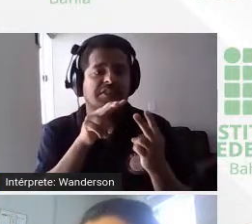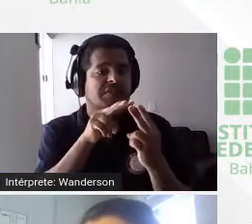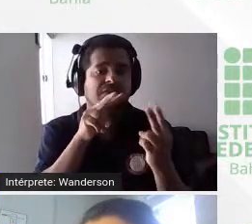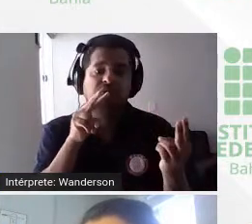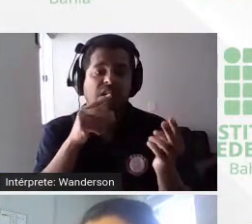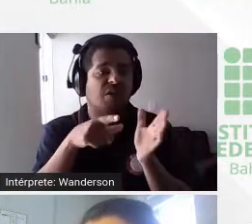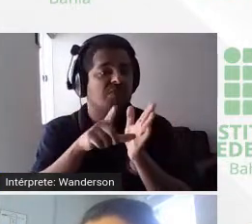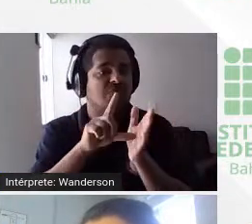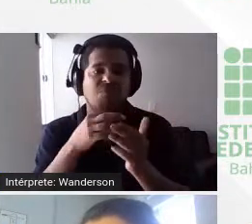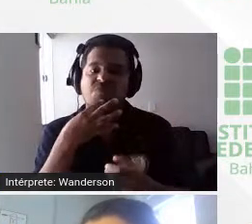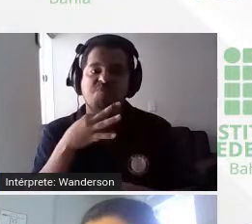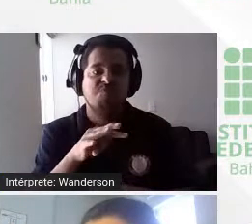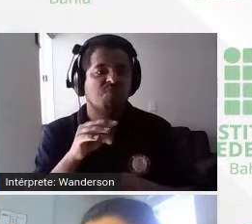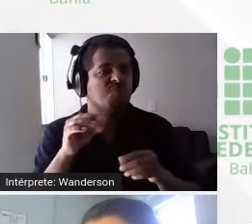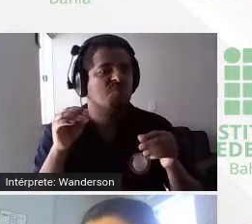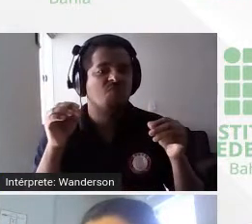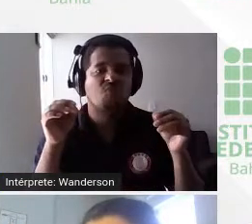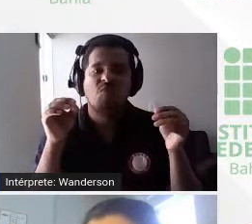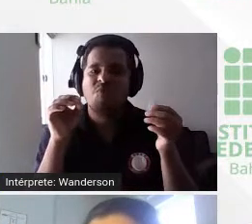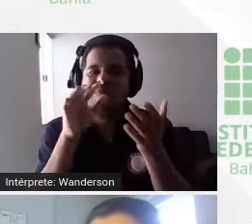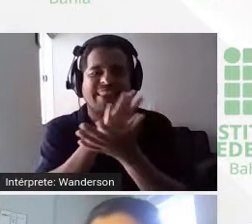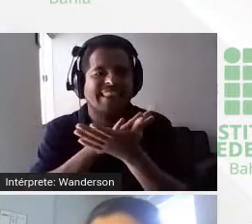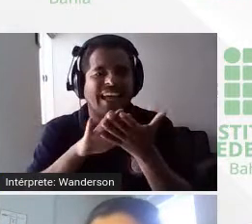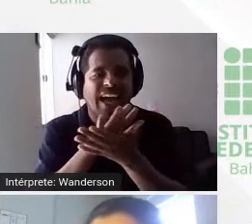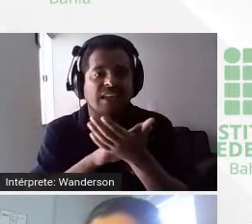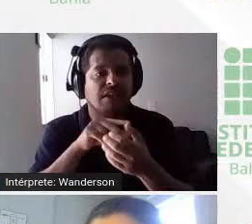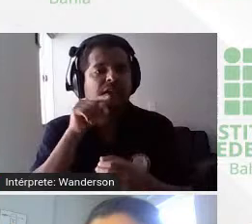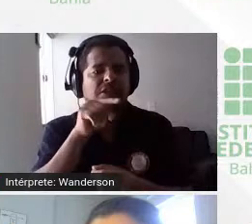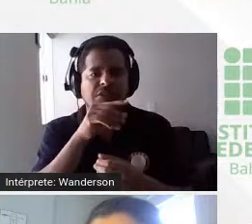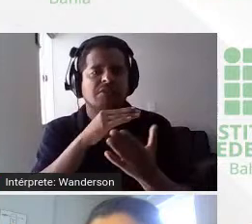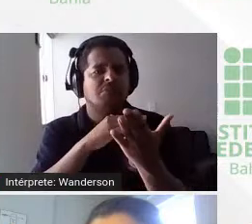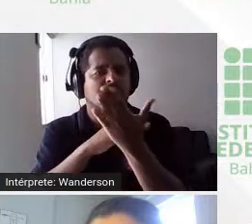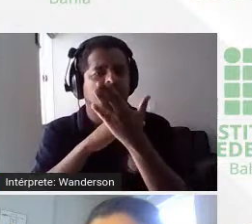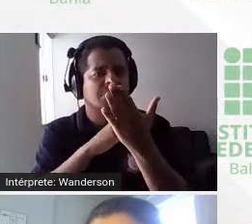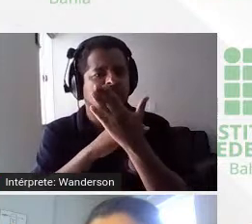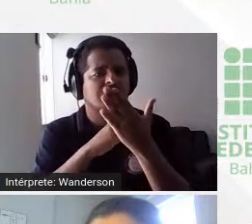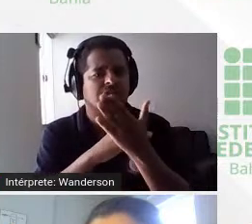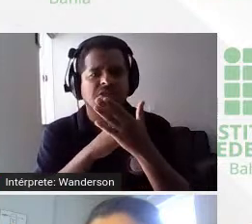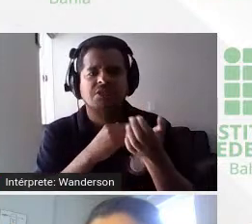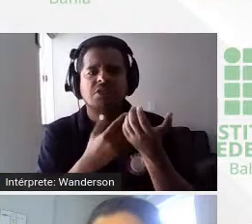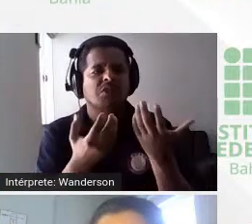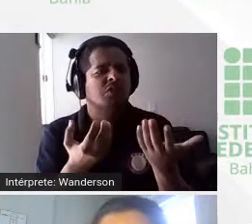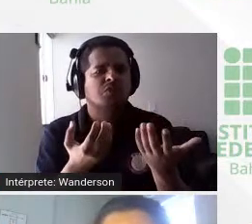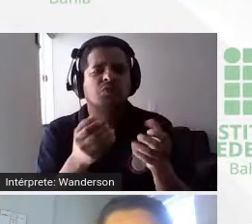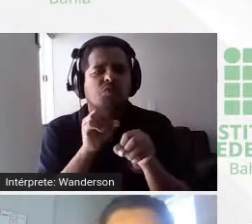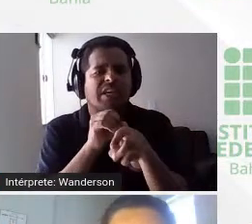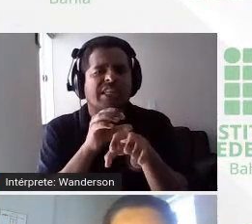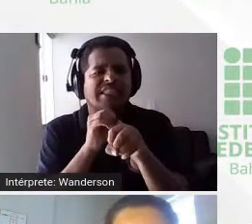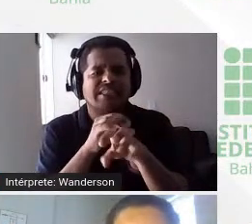não conhecia e que contribui para o ensino de qualidade.